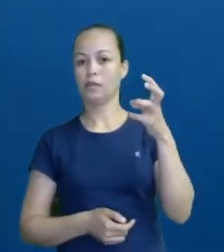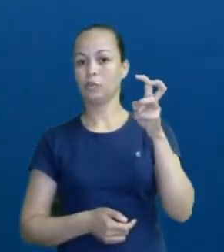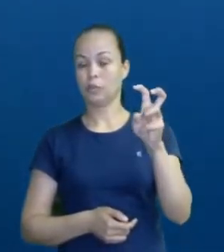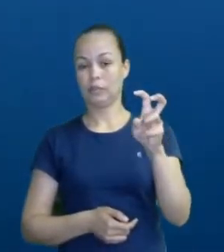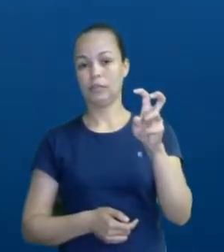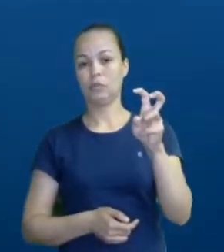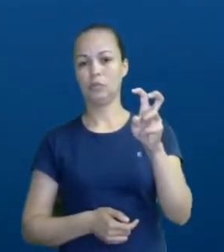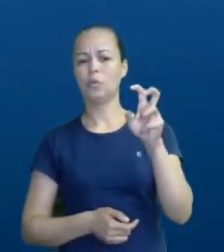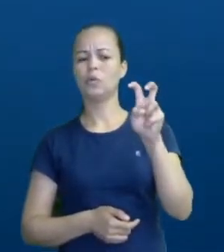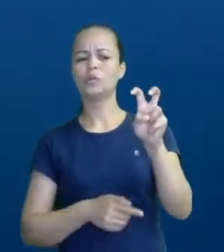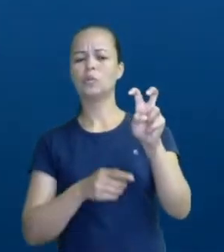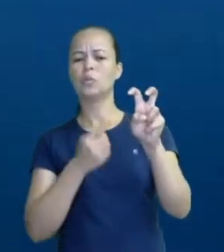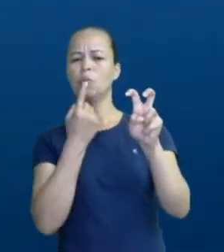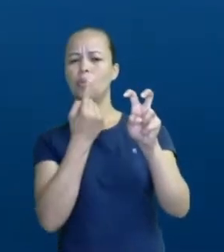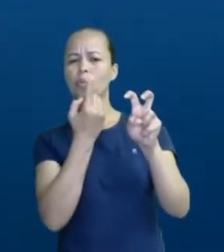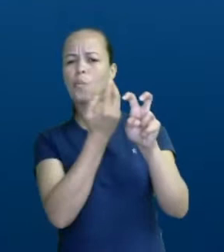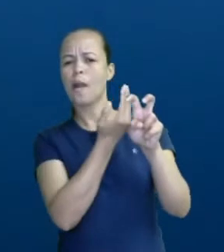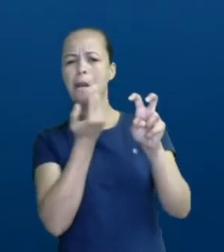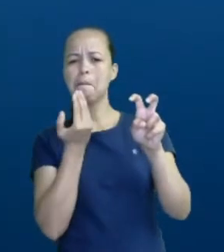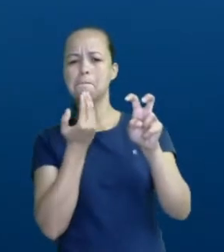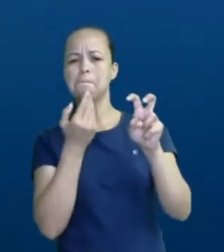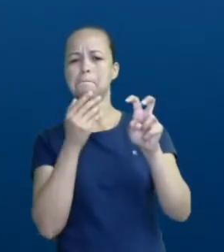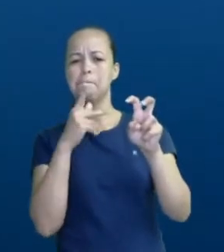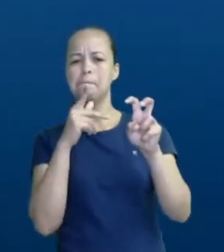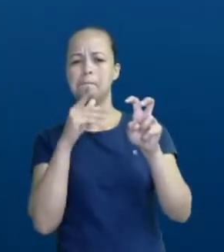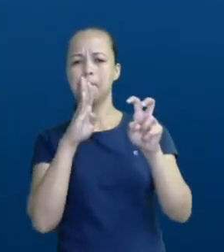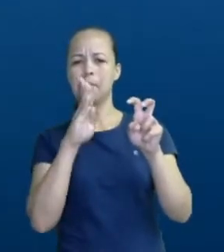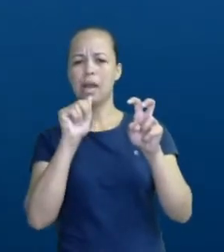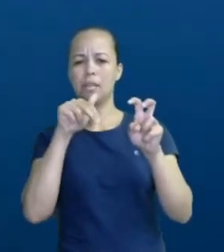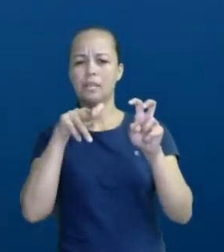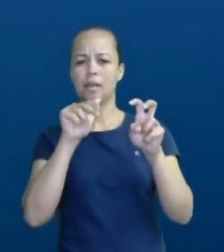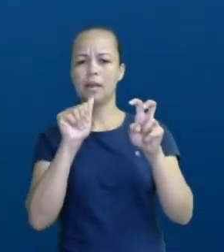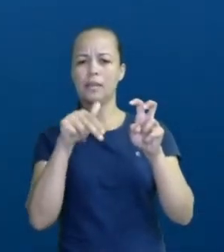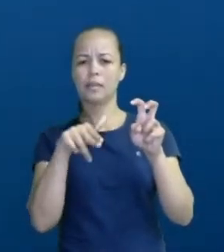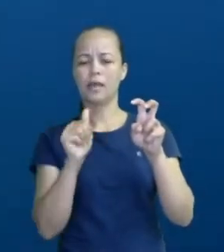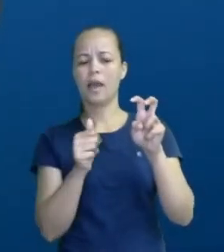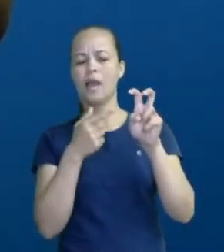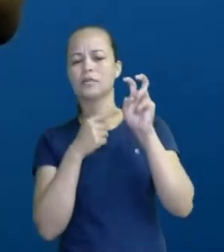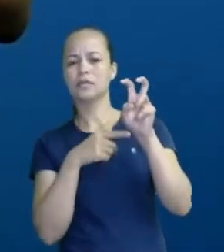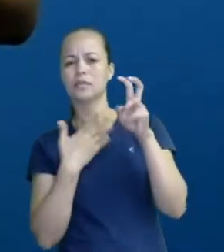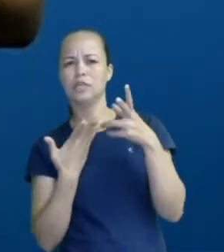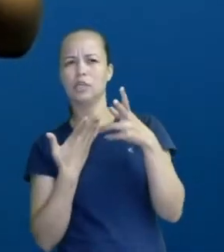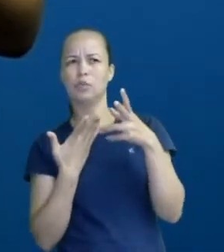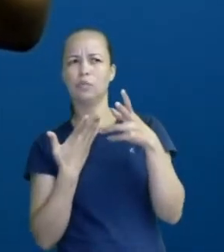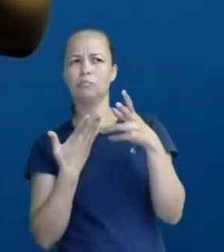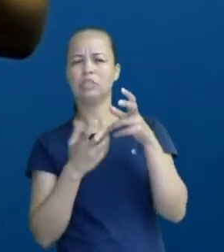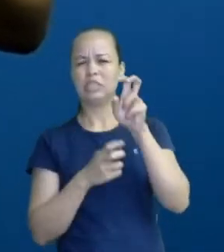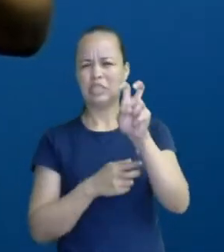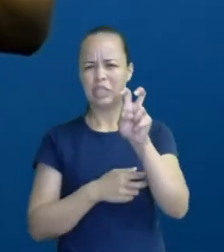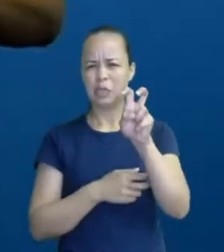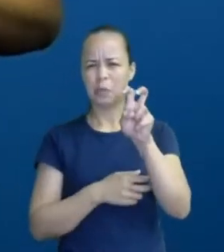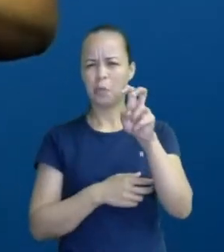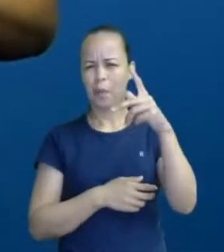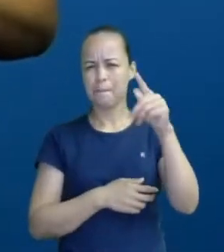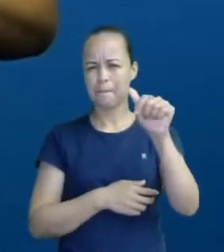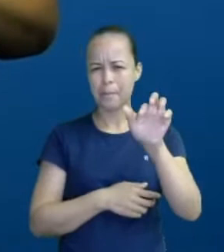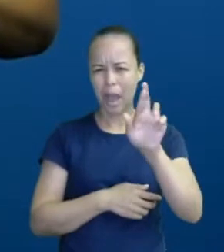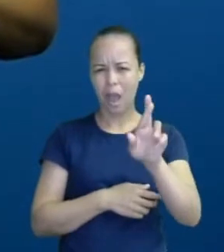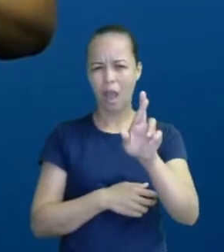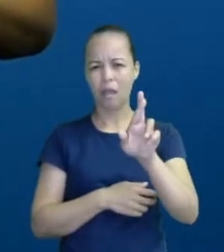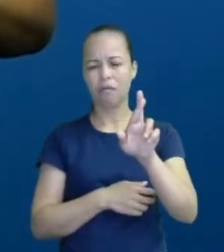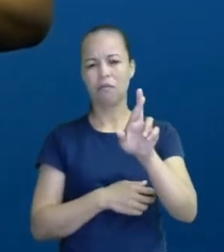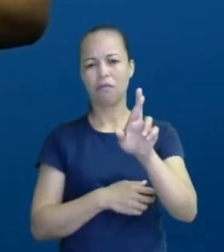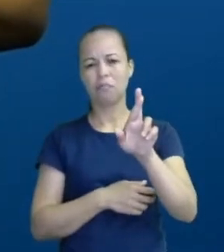5. Sobrou uma banana. Isso quer dizer o quê? 5. Será que 5 é um número par?